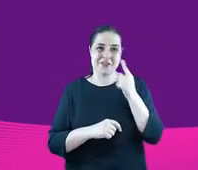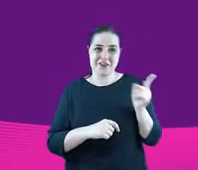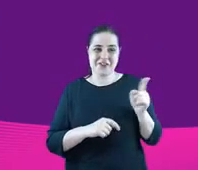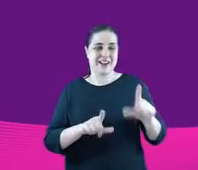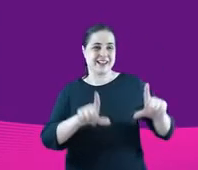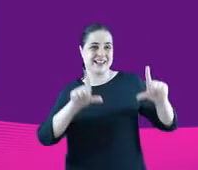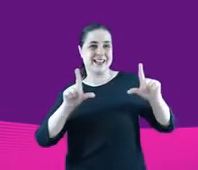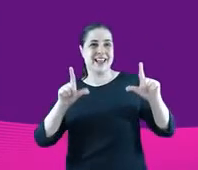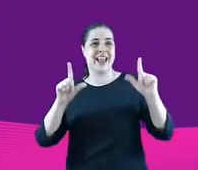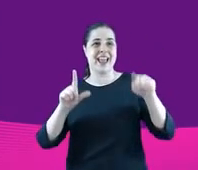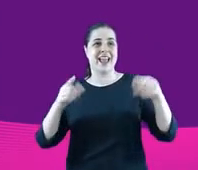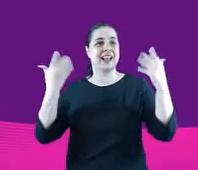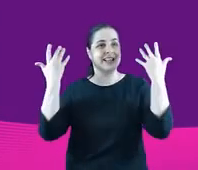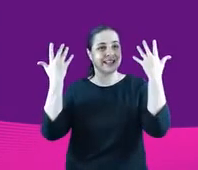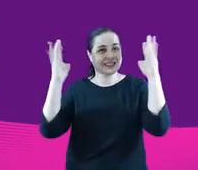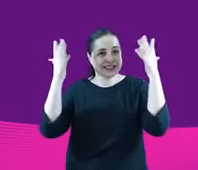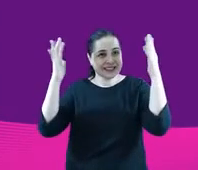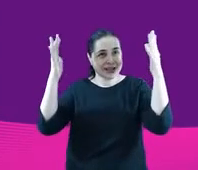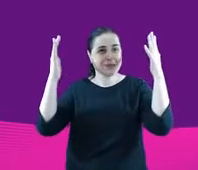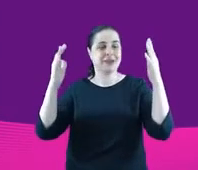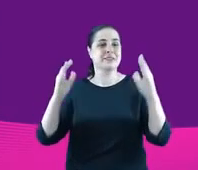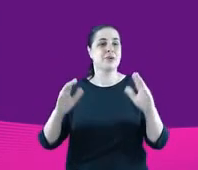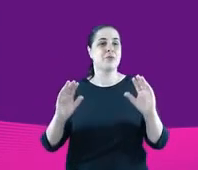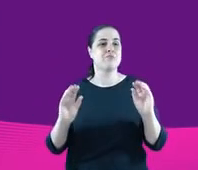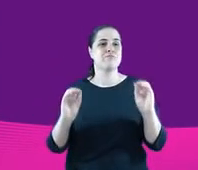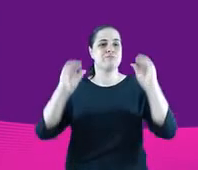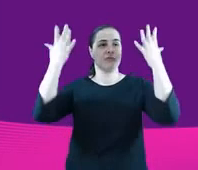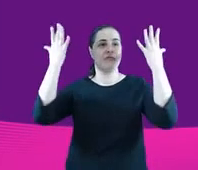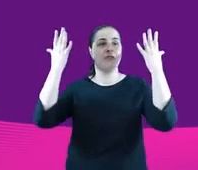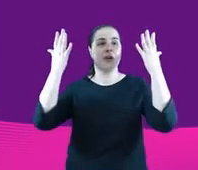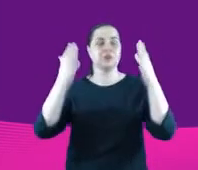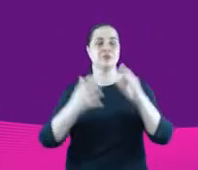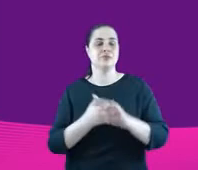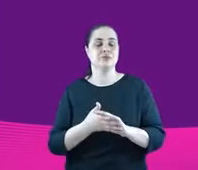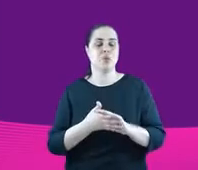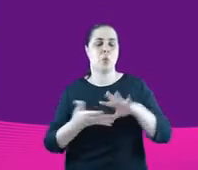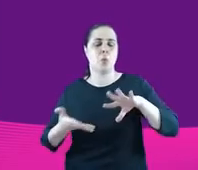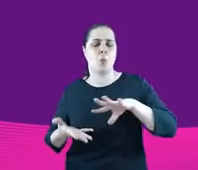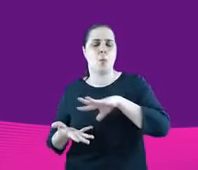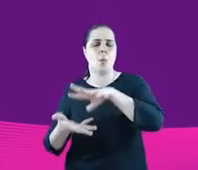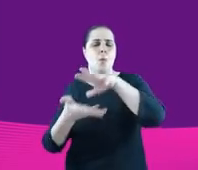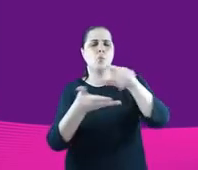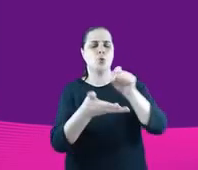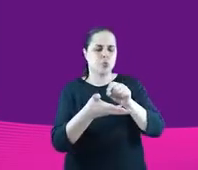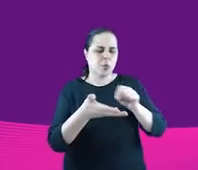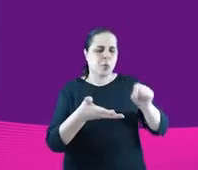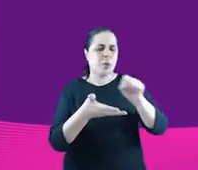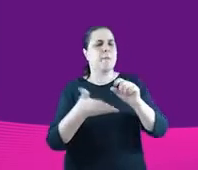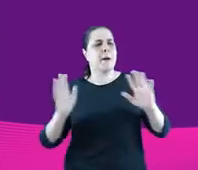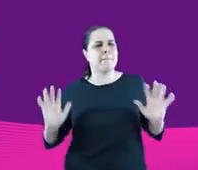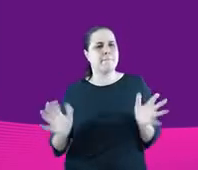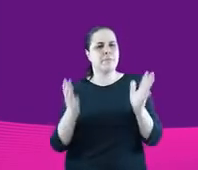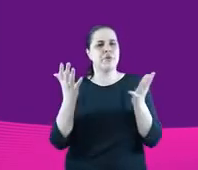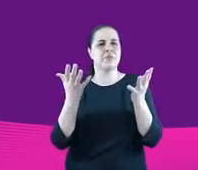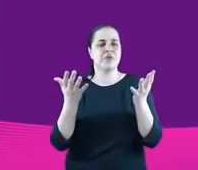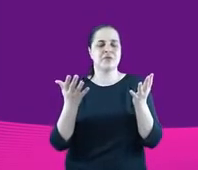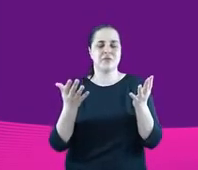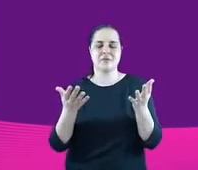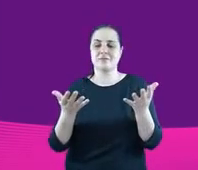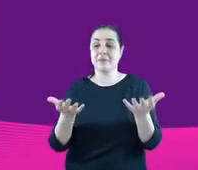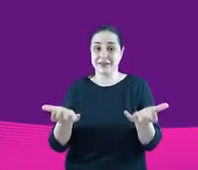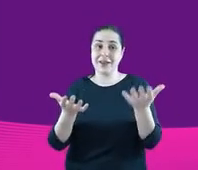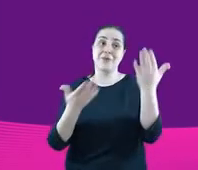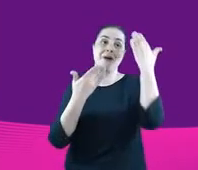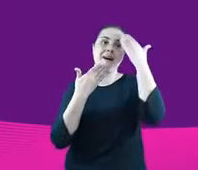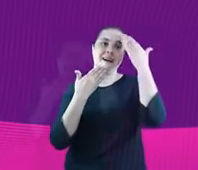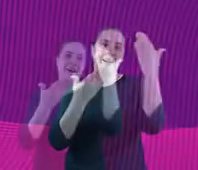que é promovida no mundo inteiro. Tá? Eu queria, então, agradecer mais uma